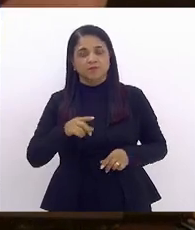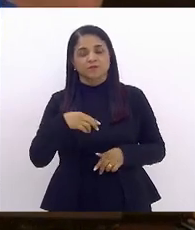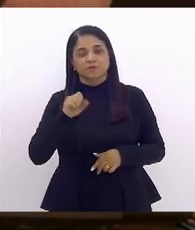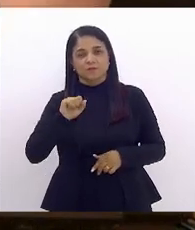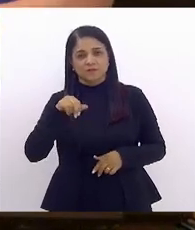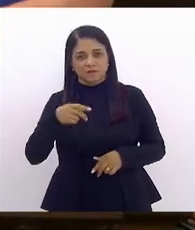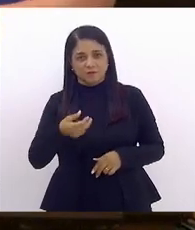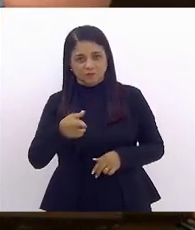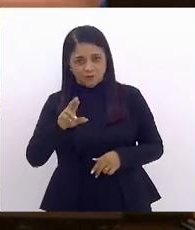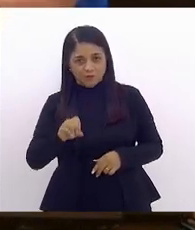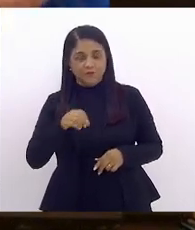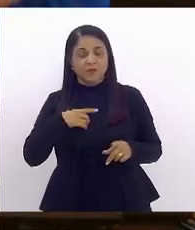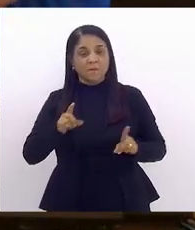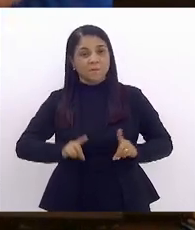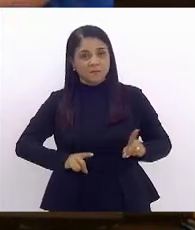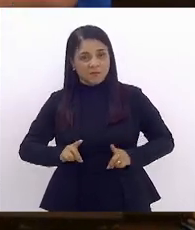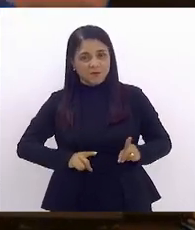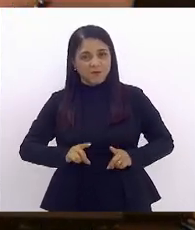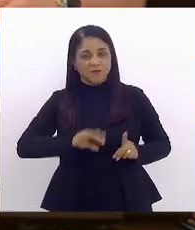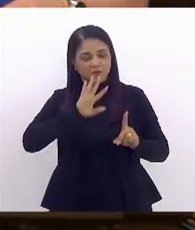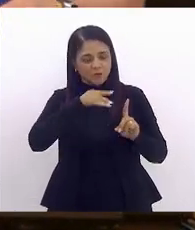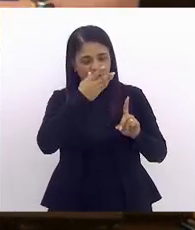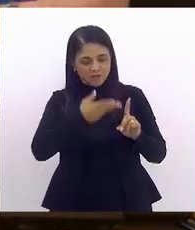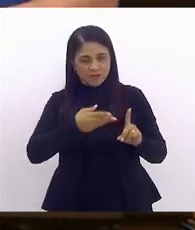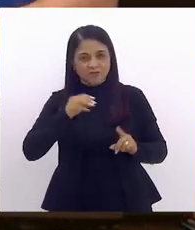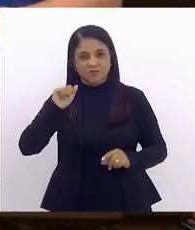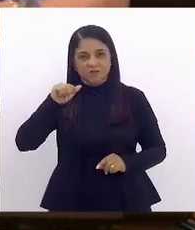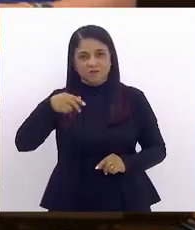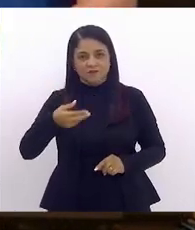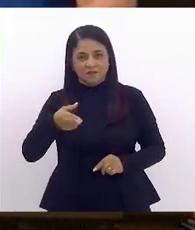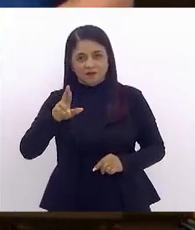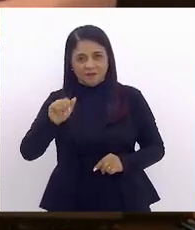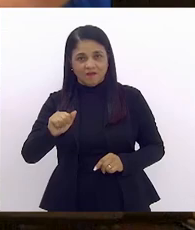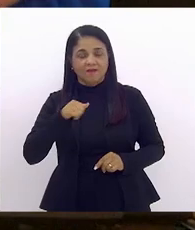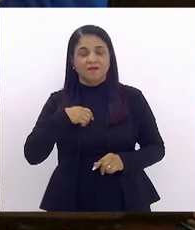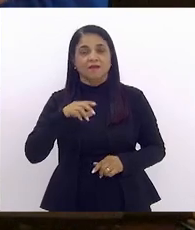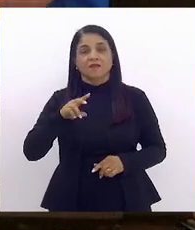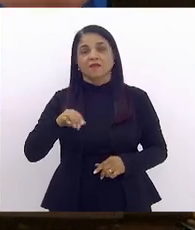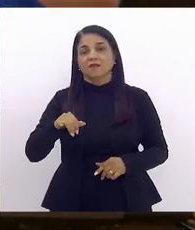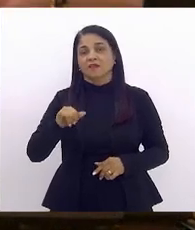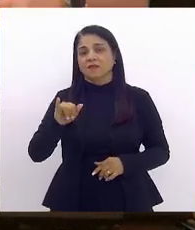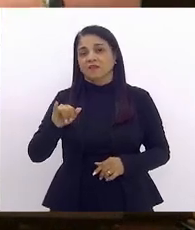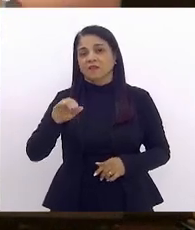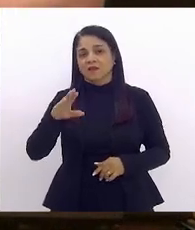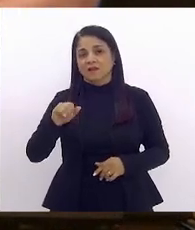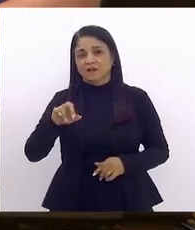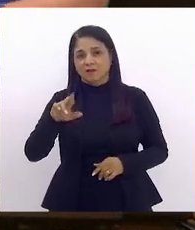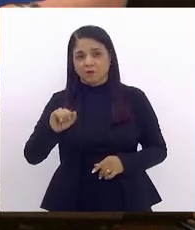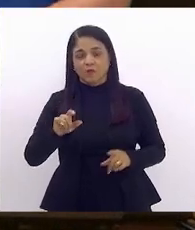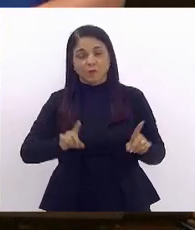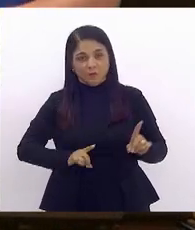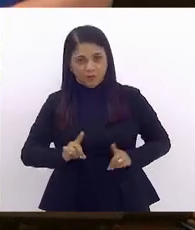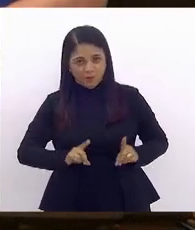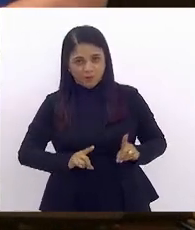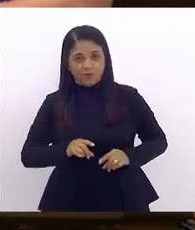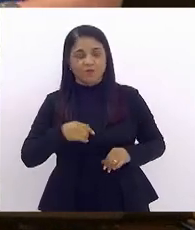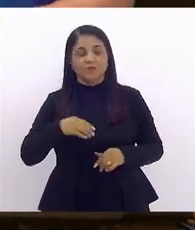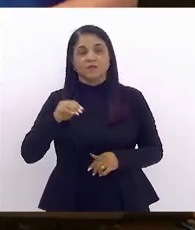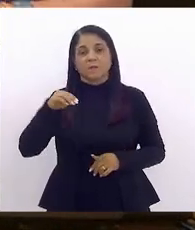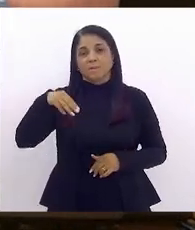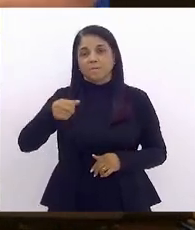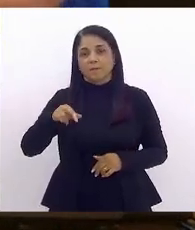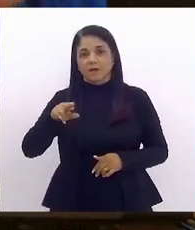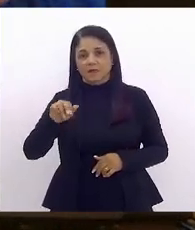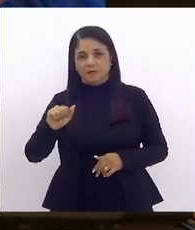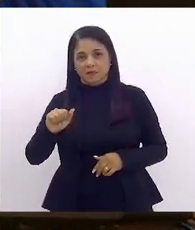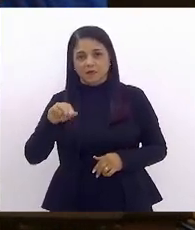Aline Andrade, prima do homenageado. Ícaro Bellini, primo do homenageado. Maria Dalva Bellini, tia